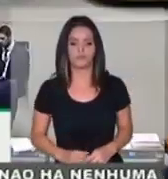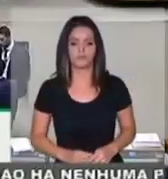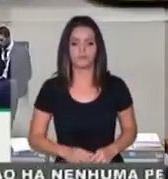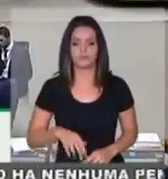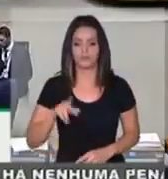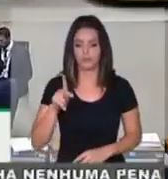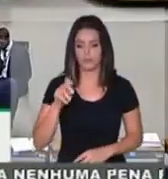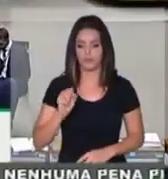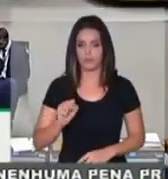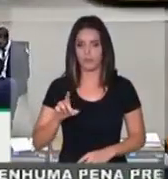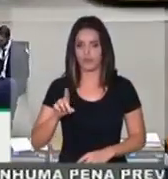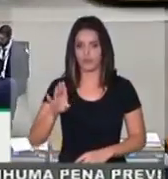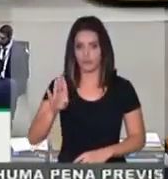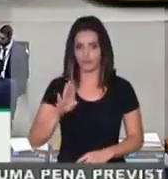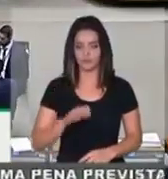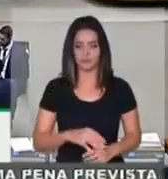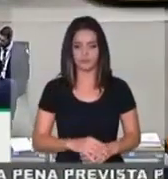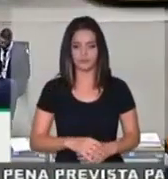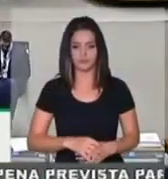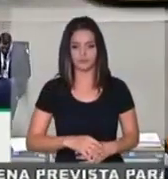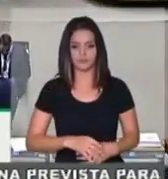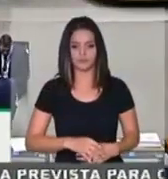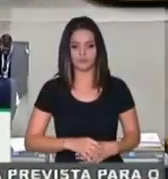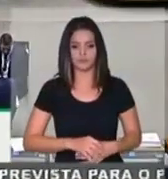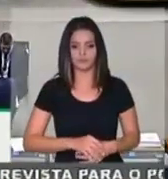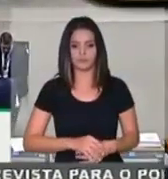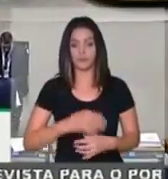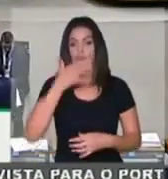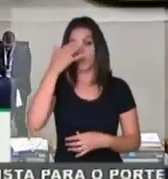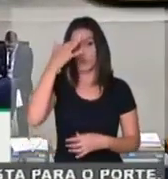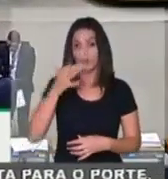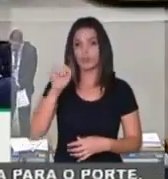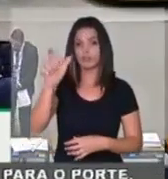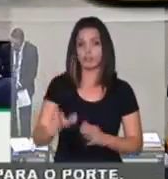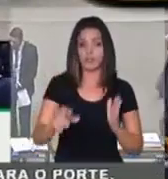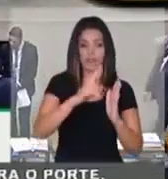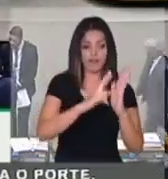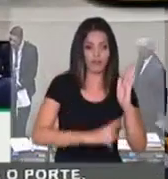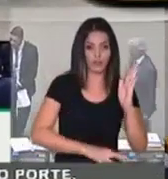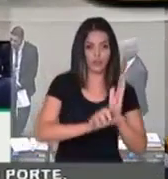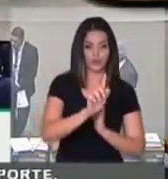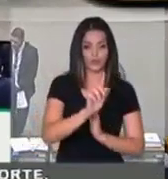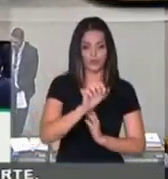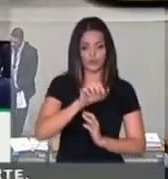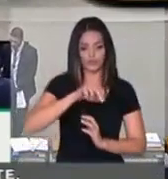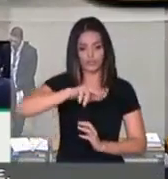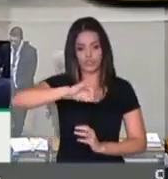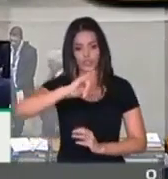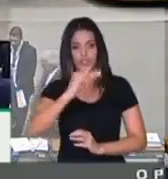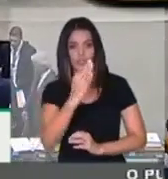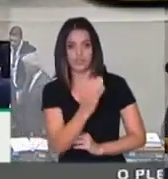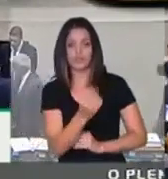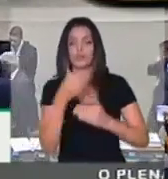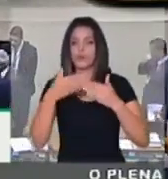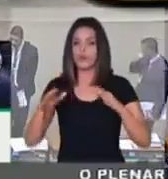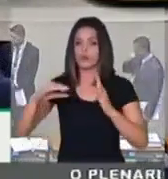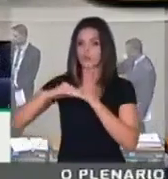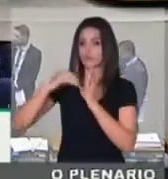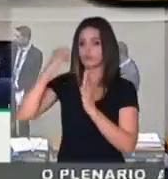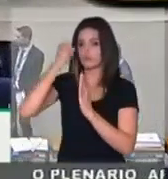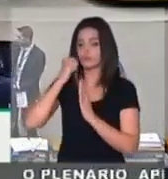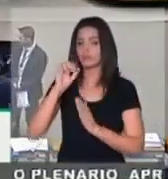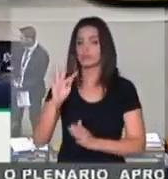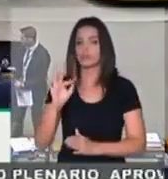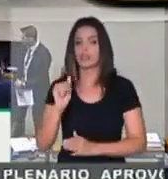PSDB. Olha, o PSDB entende que o deputado Janinho fez um excelente trabalho, aliás, se iniciou no Senado com o deputado, com o